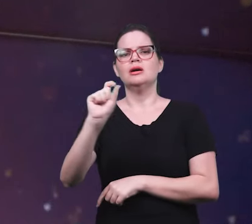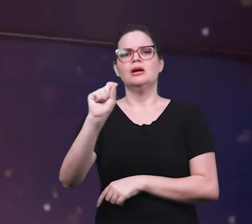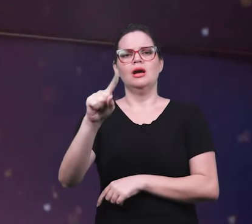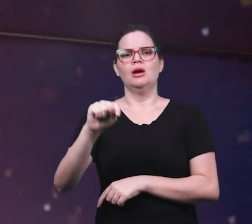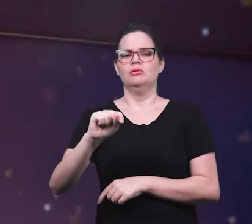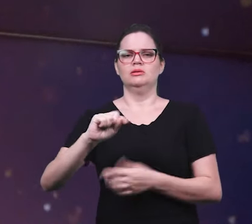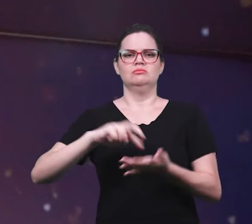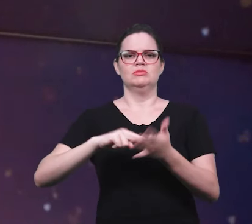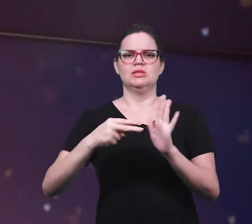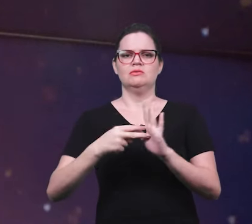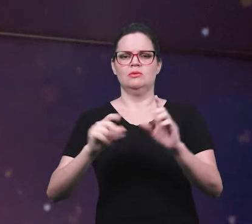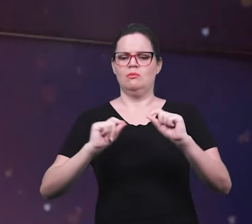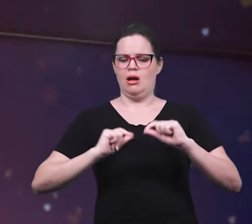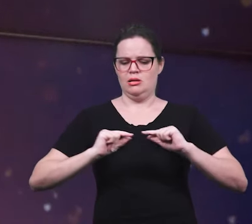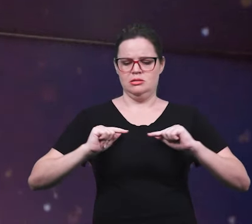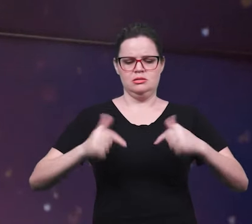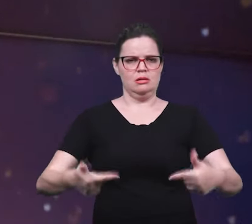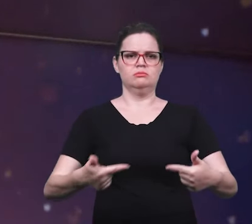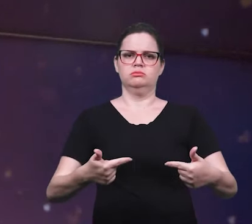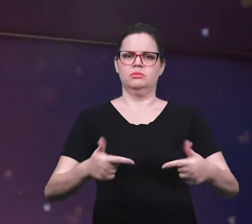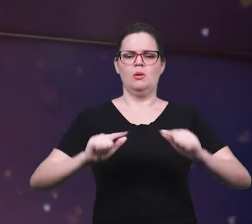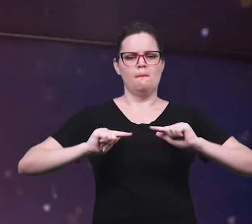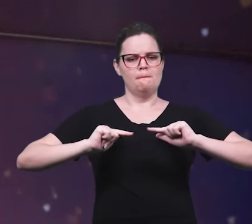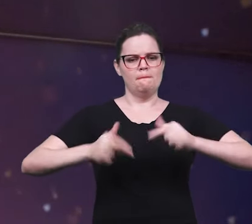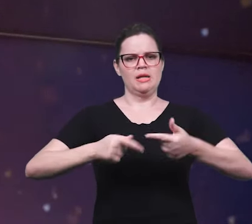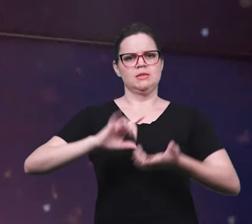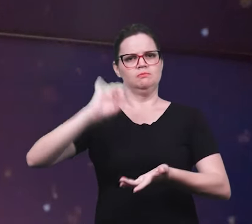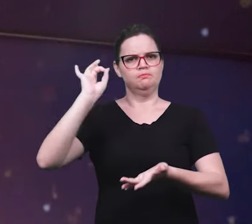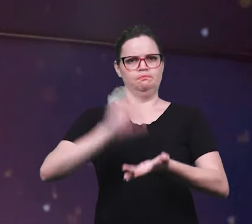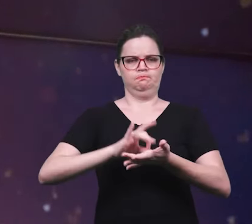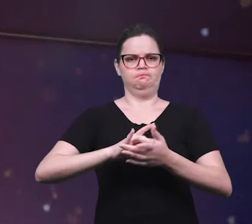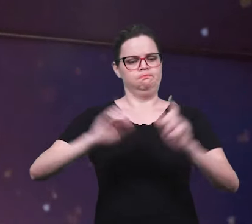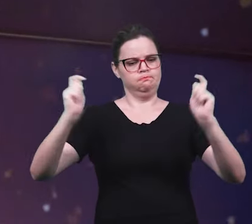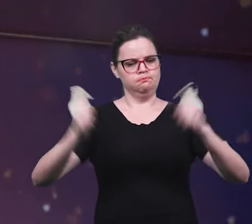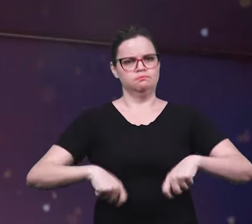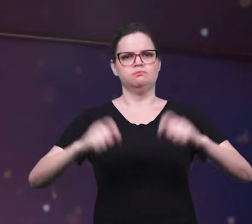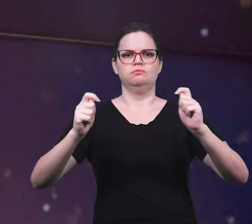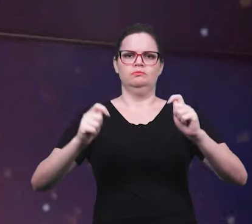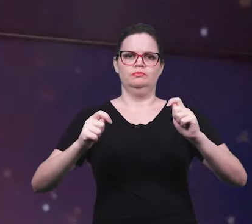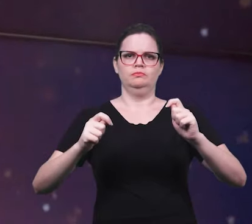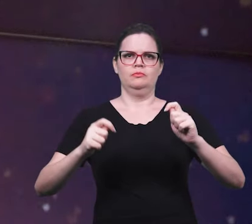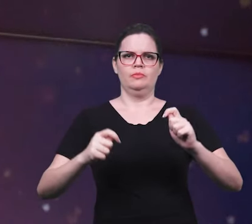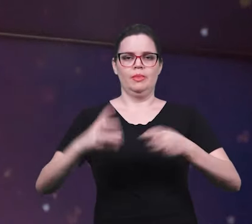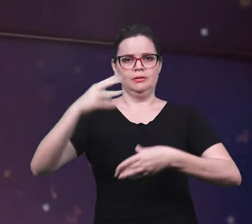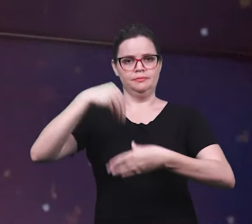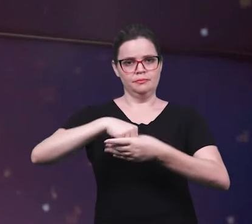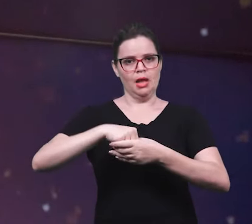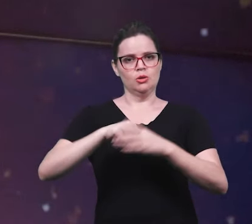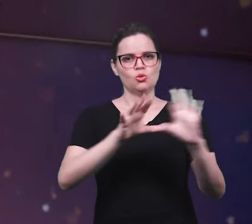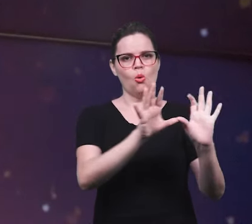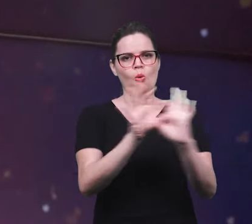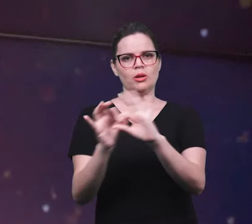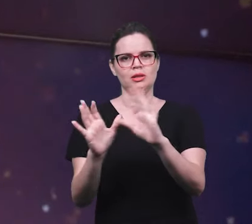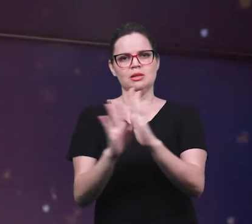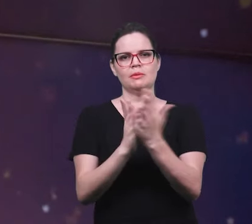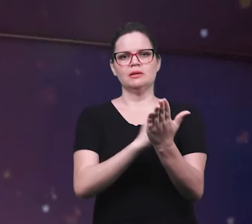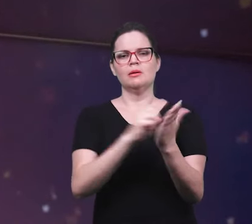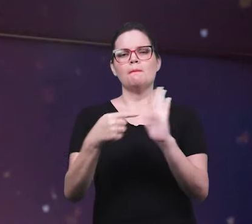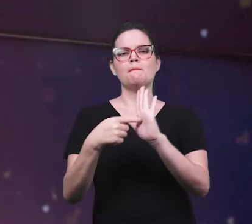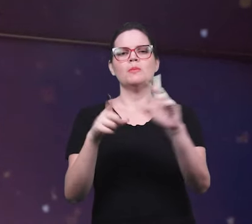atividade, operação ou uma ação eficaz. No contexto bíblico, energeia é usado para descrever